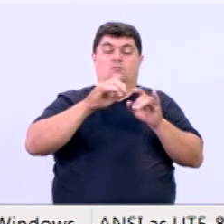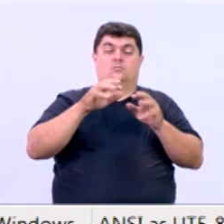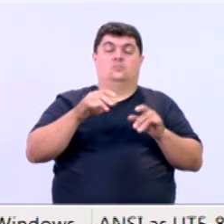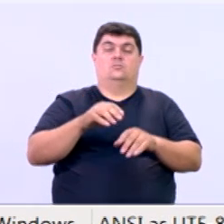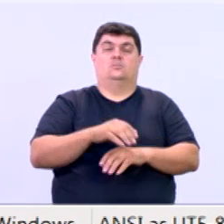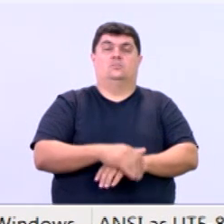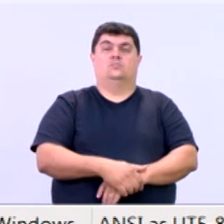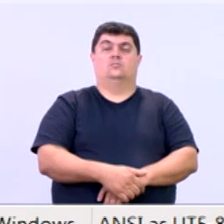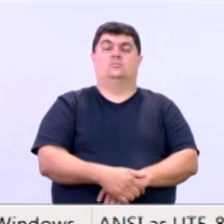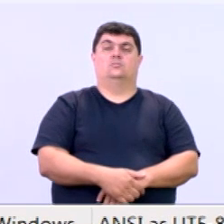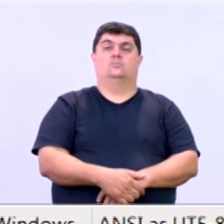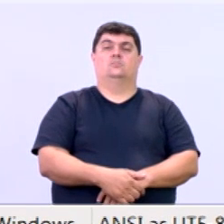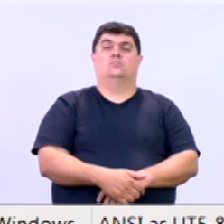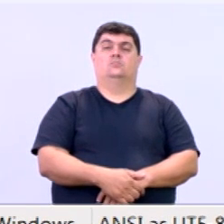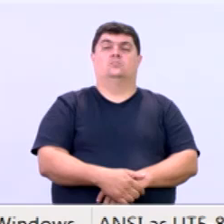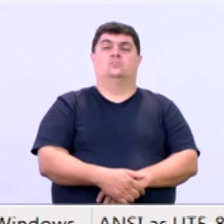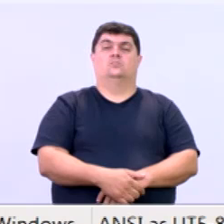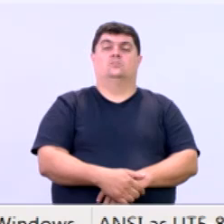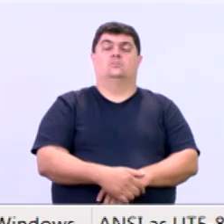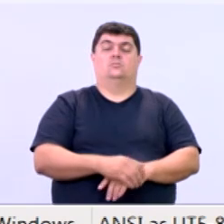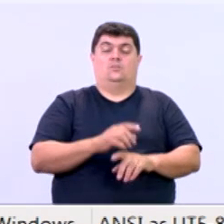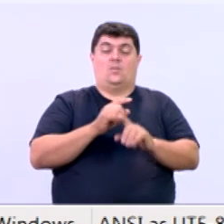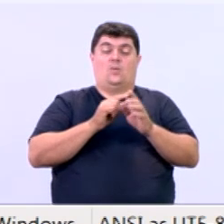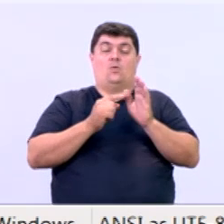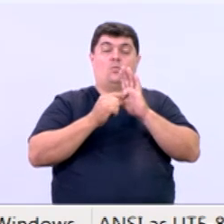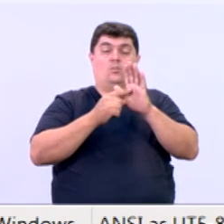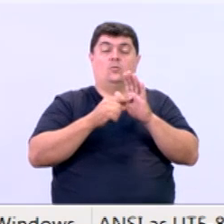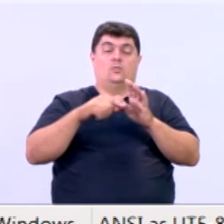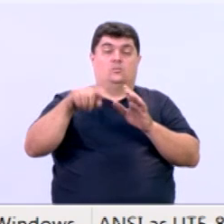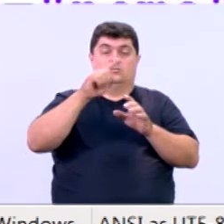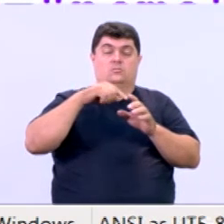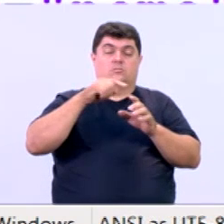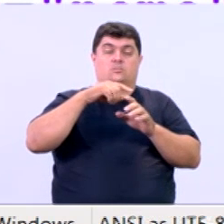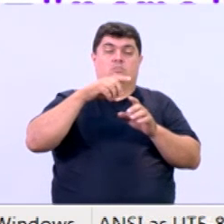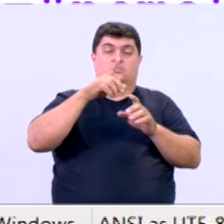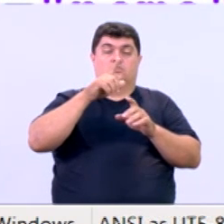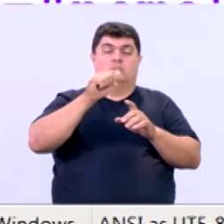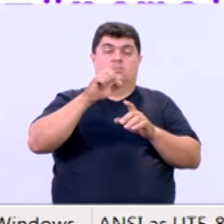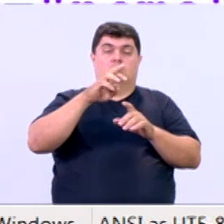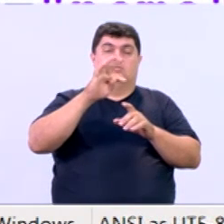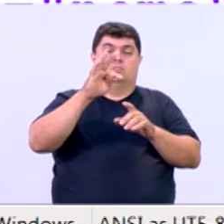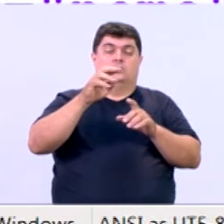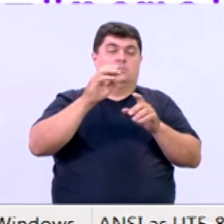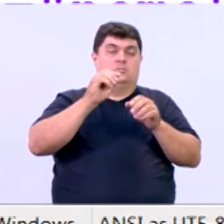tá? E eu mostro na tela de alert. Vou executar